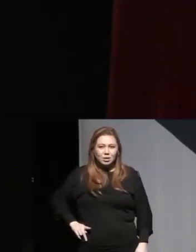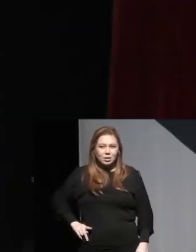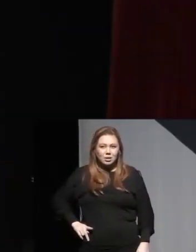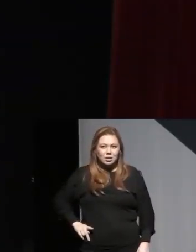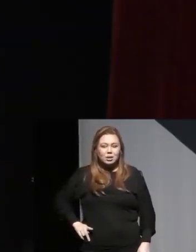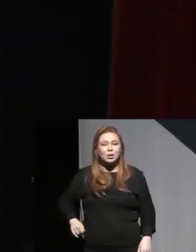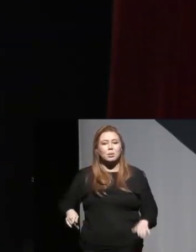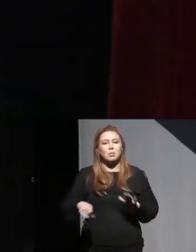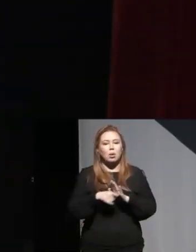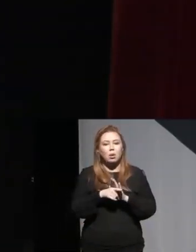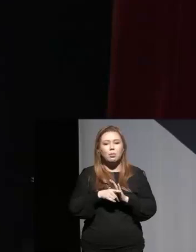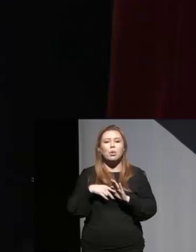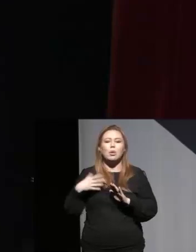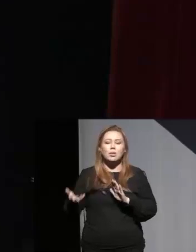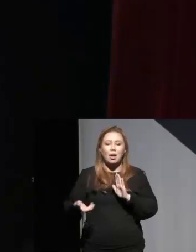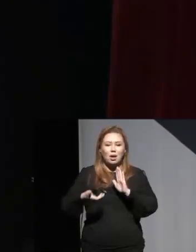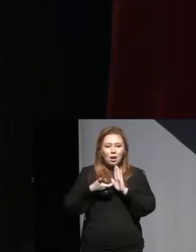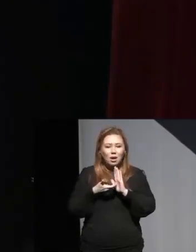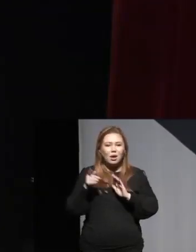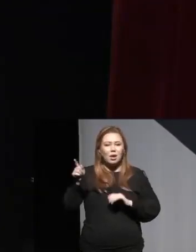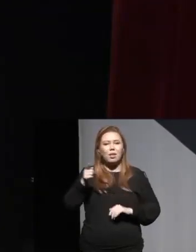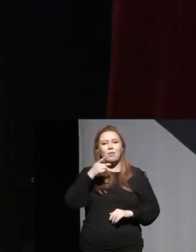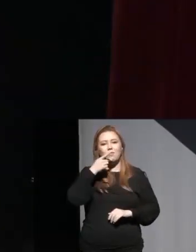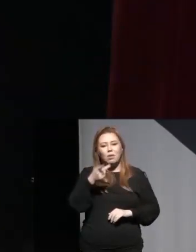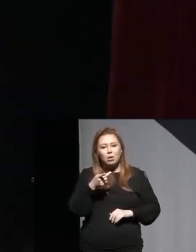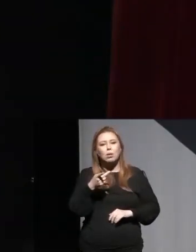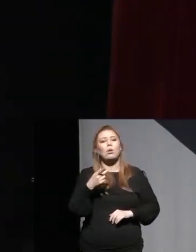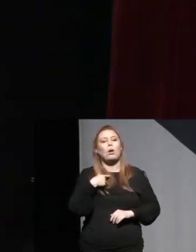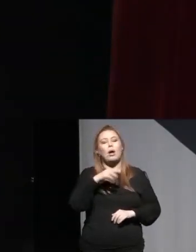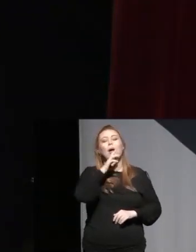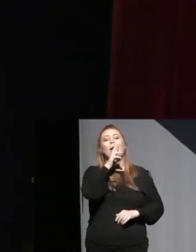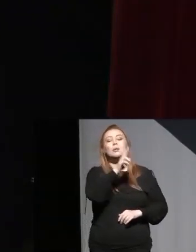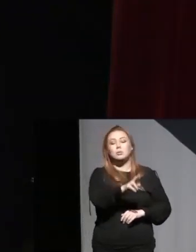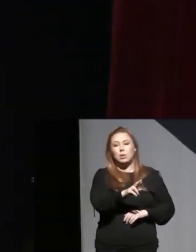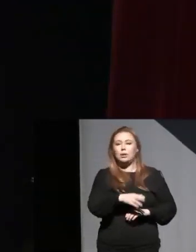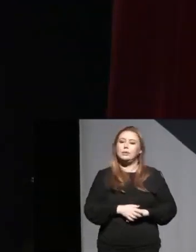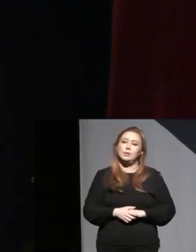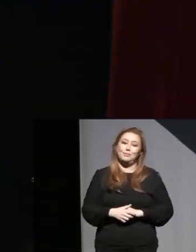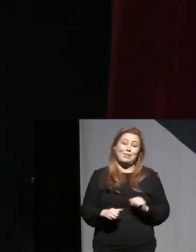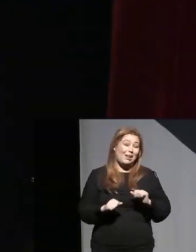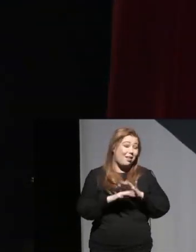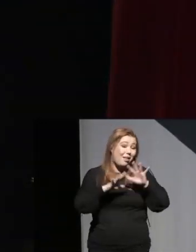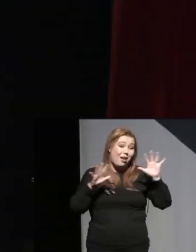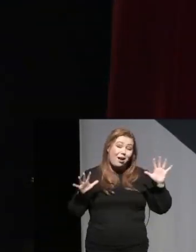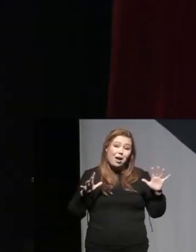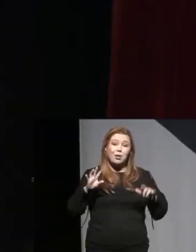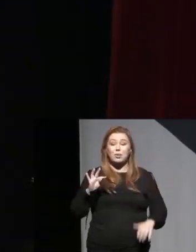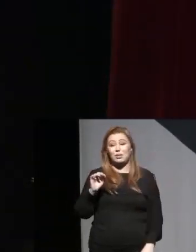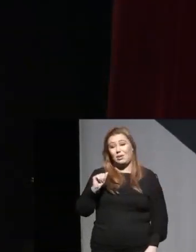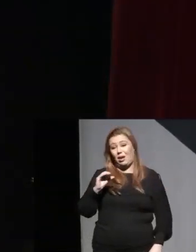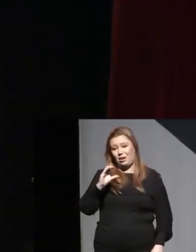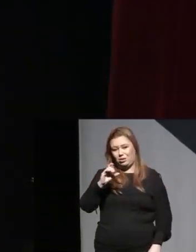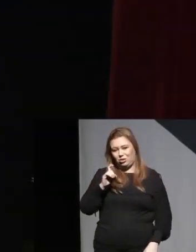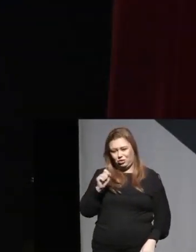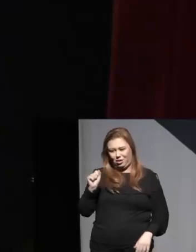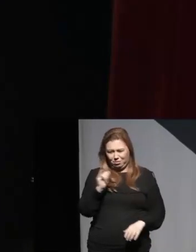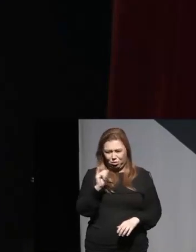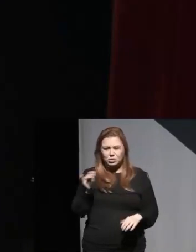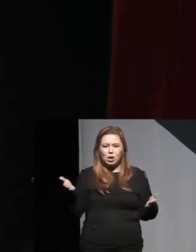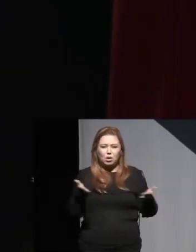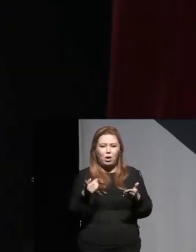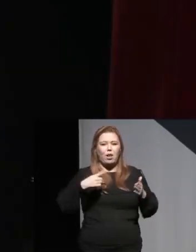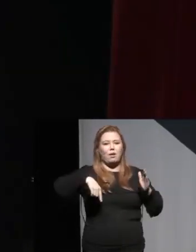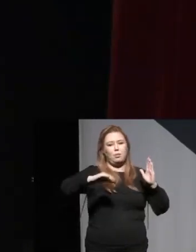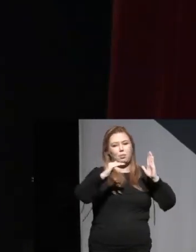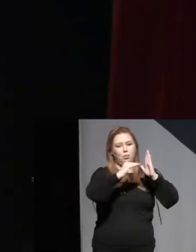da Câmara, então, anunciava o resultado. Obviamente, essa taxação ela vai agora para o Senado e depois, eventualmente, ela